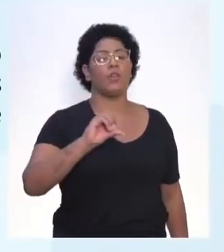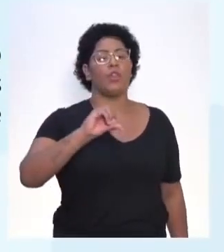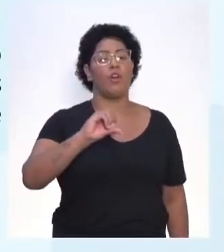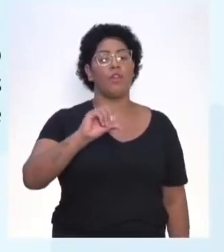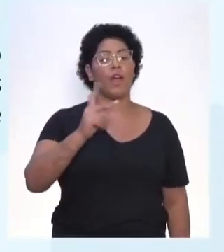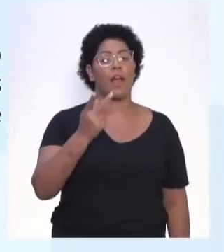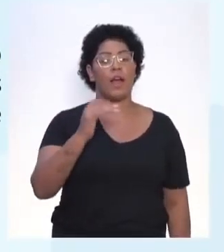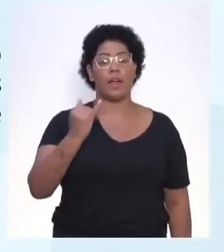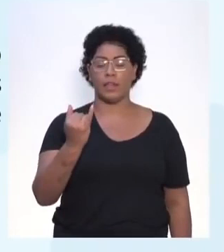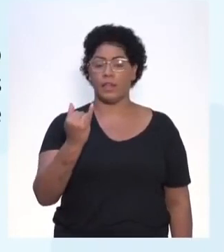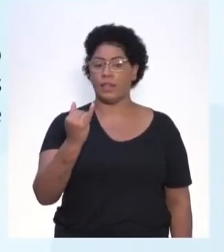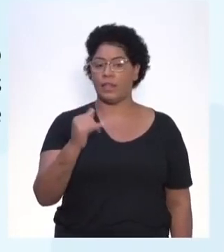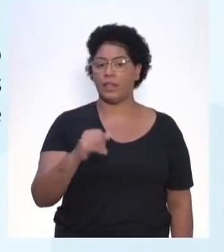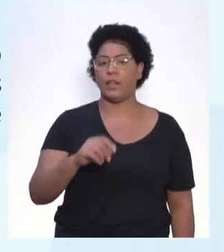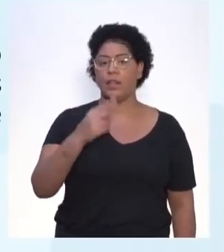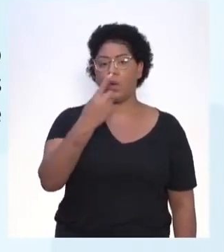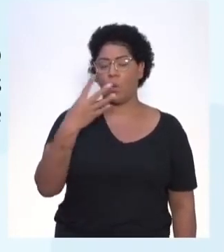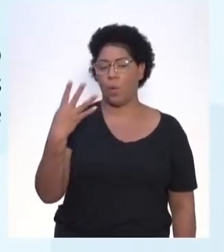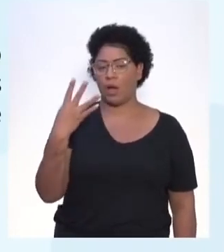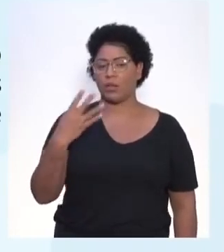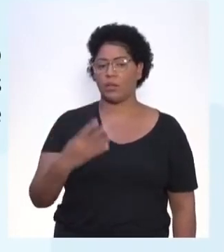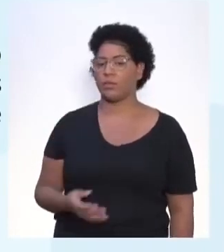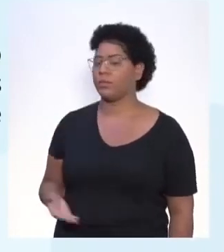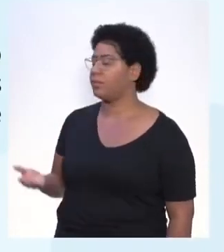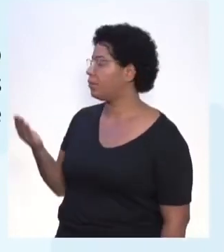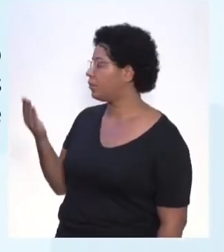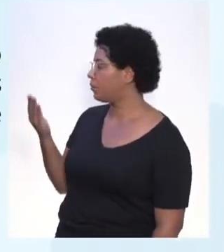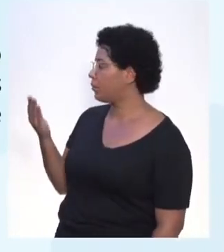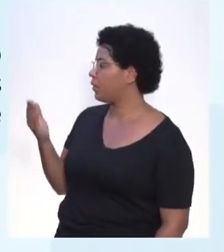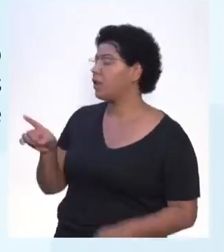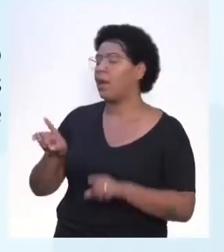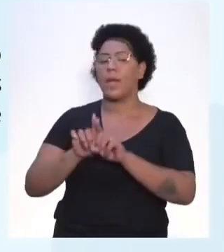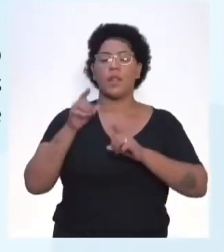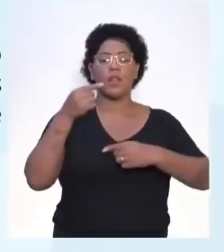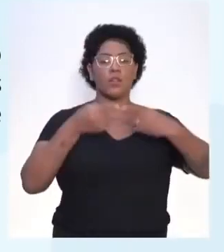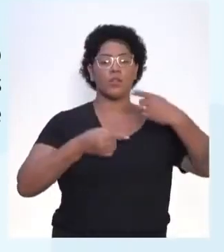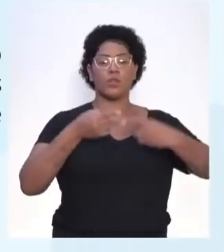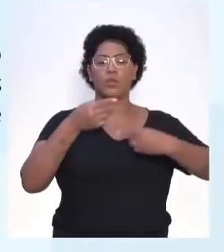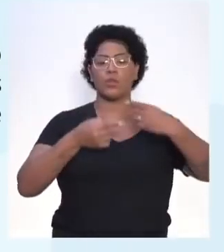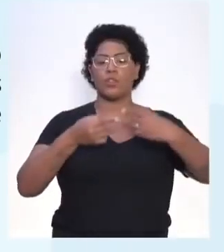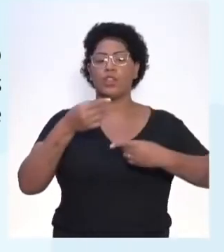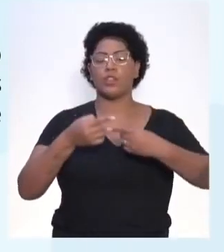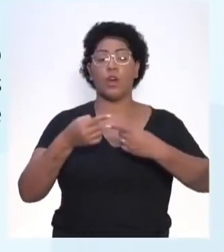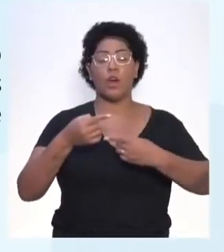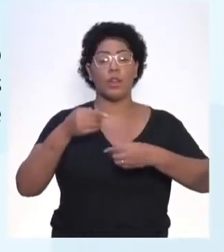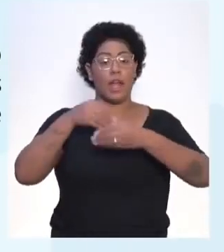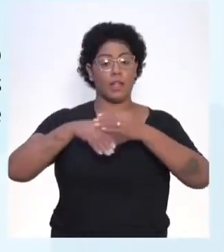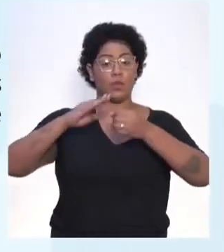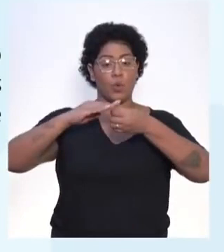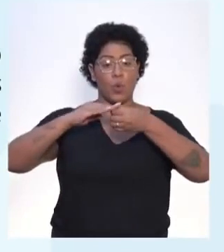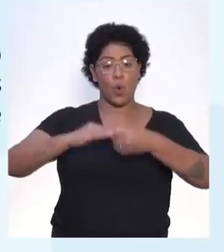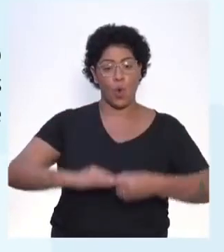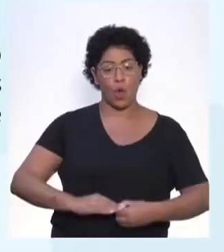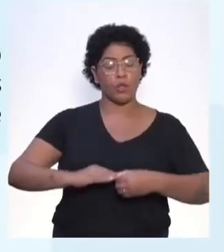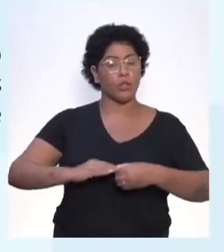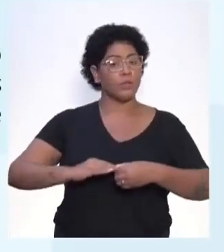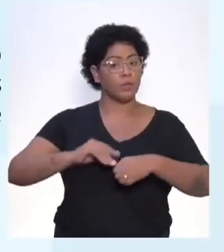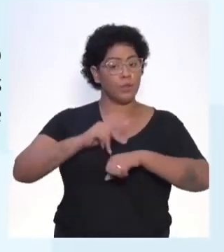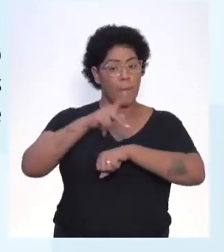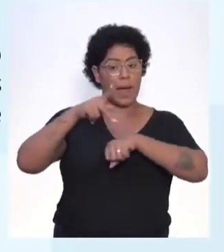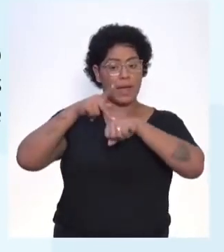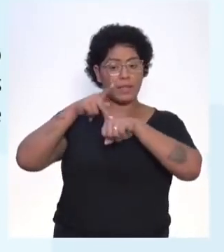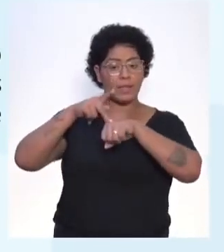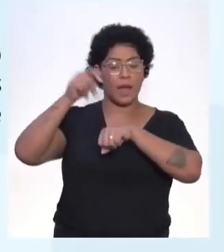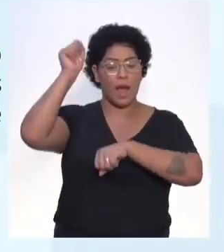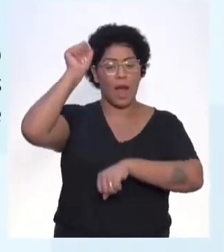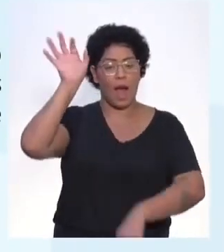09HI14, né, habilidade do 9º ano, caracterizar e discutir as dinâmicas do colonialismo no continente africano e